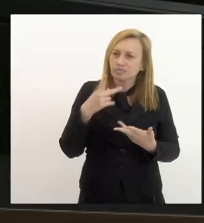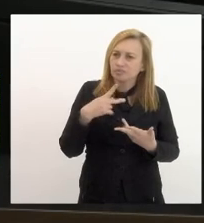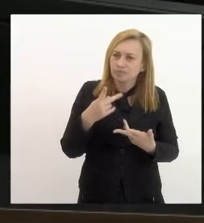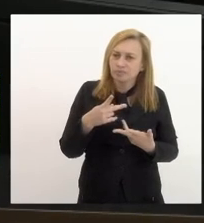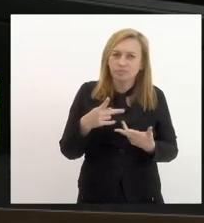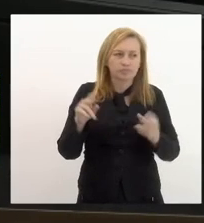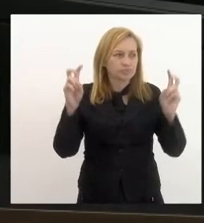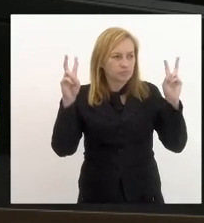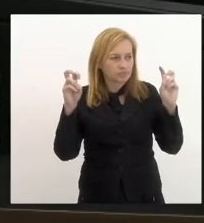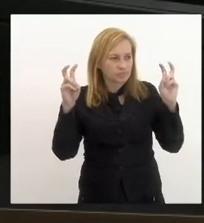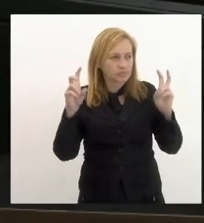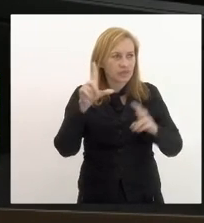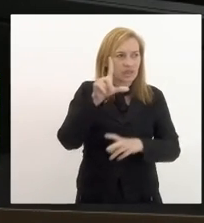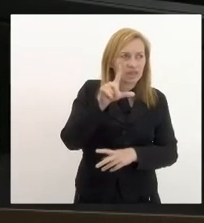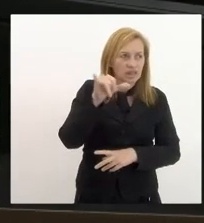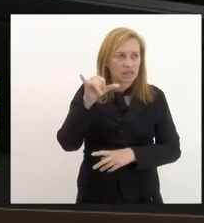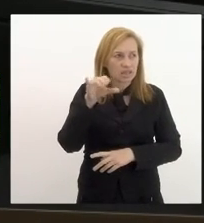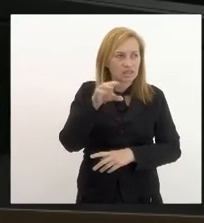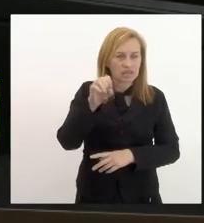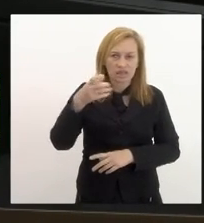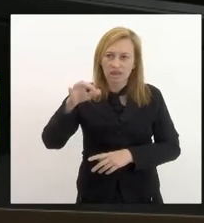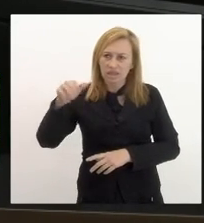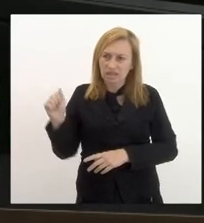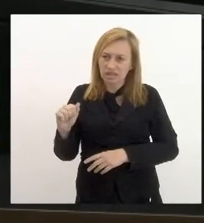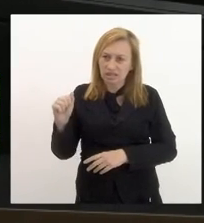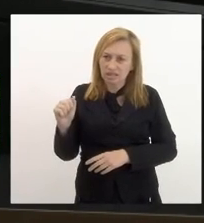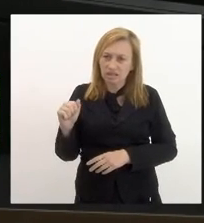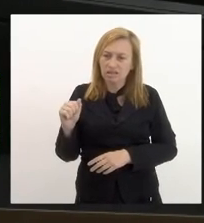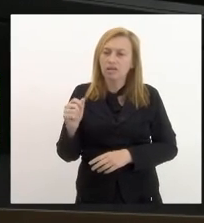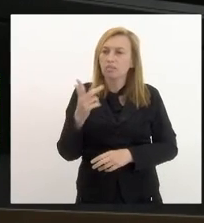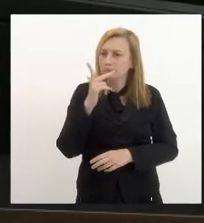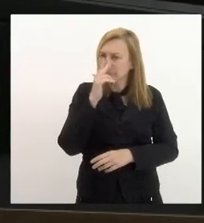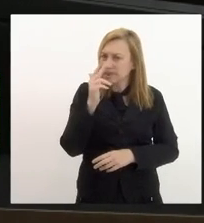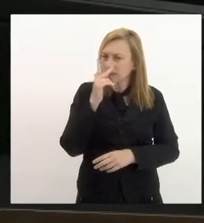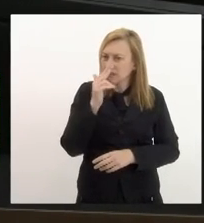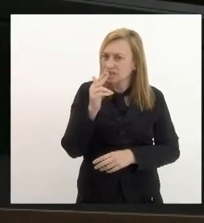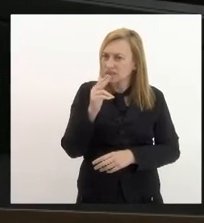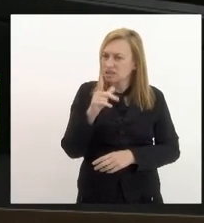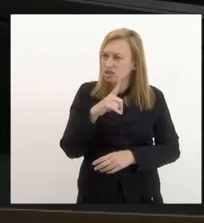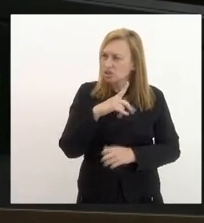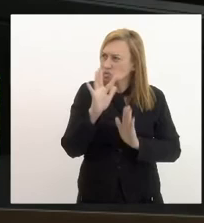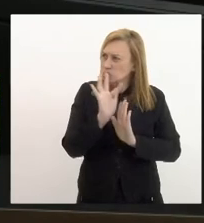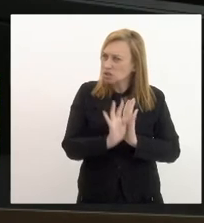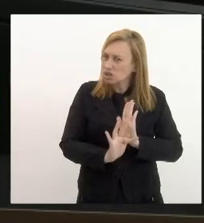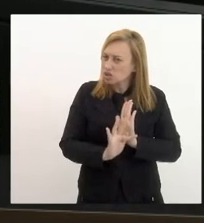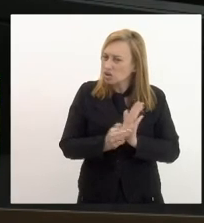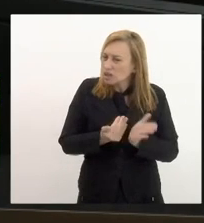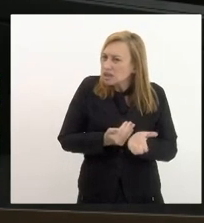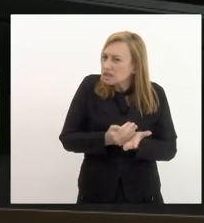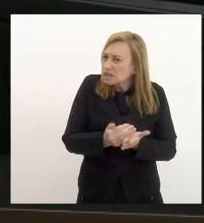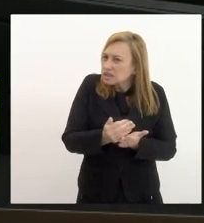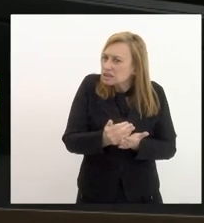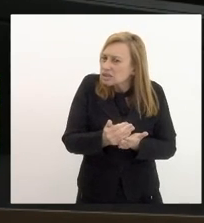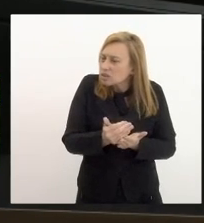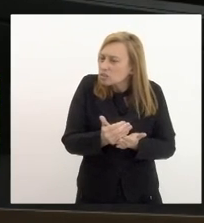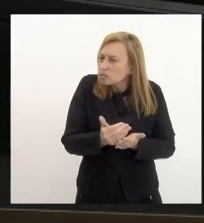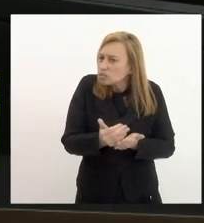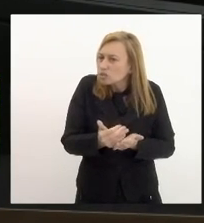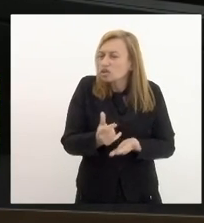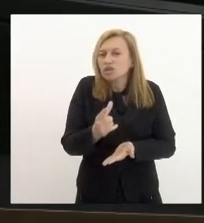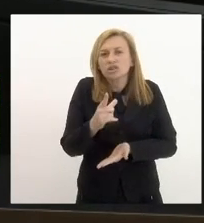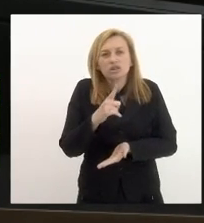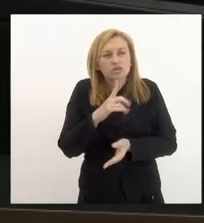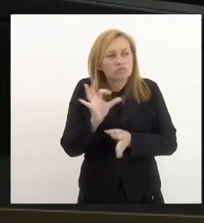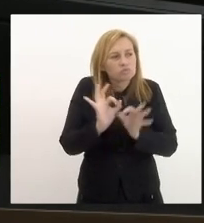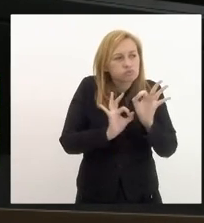questão da licença né Parece que porque tinha um texto Inicial que